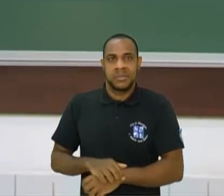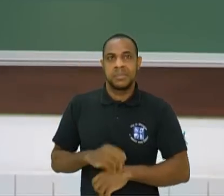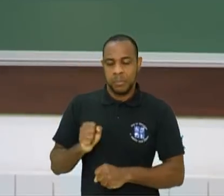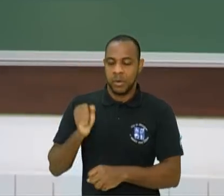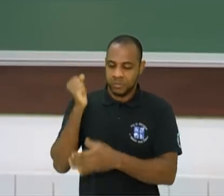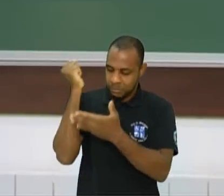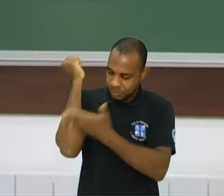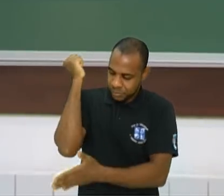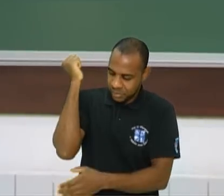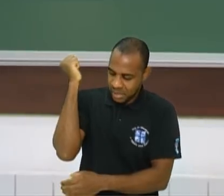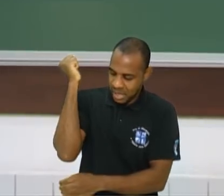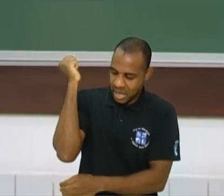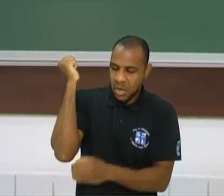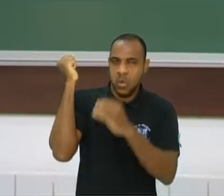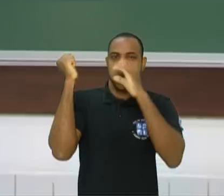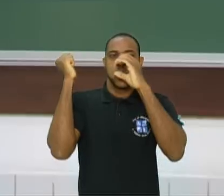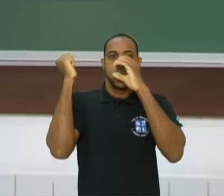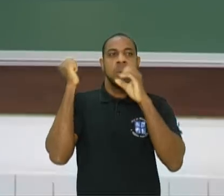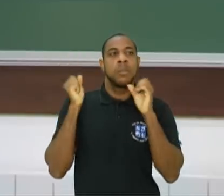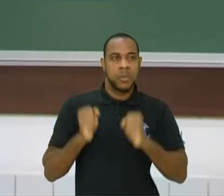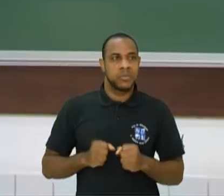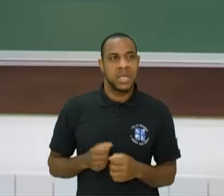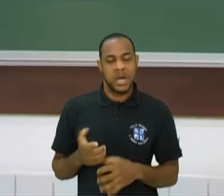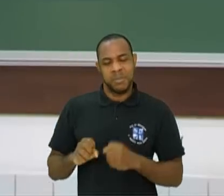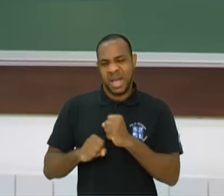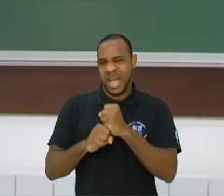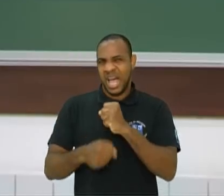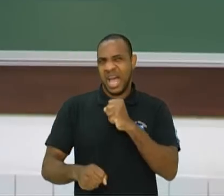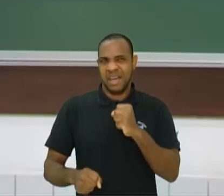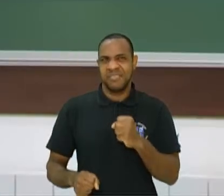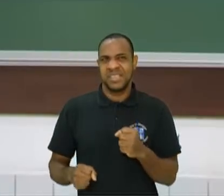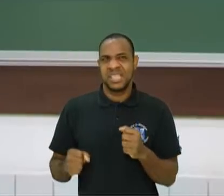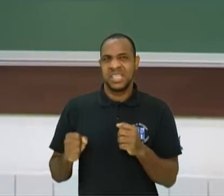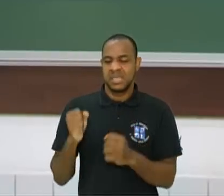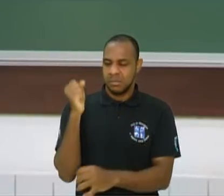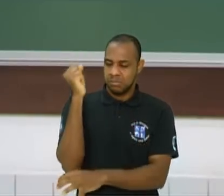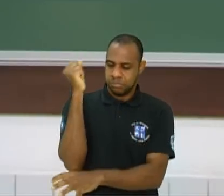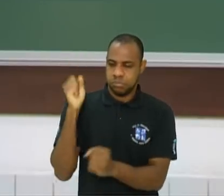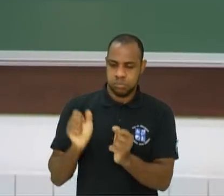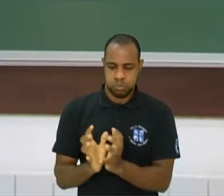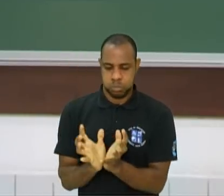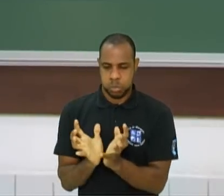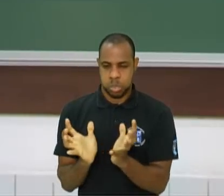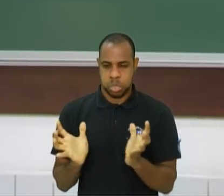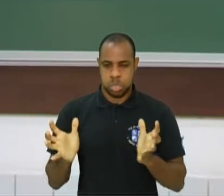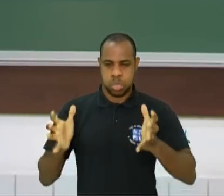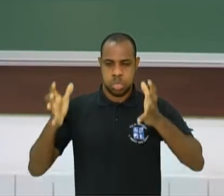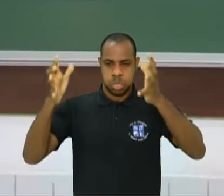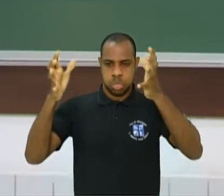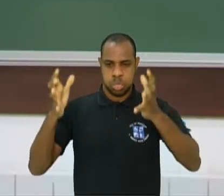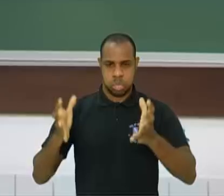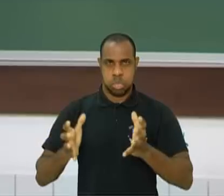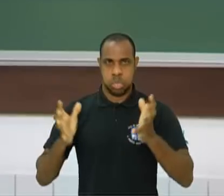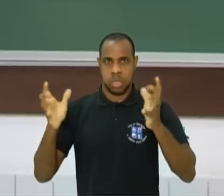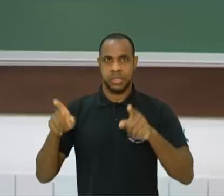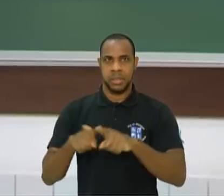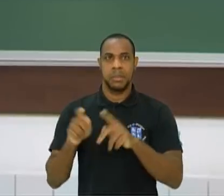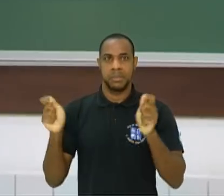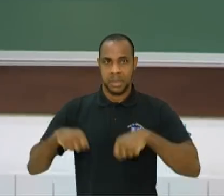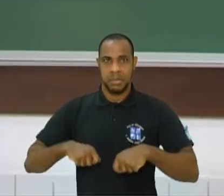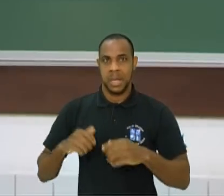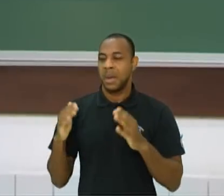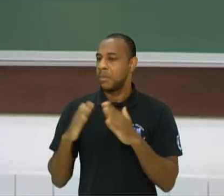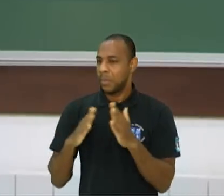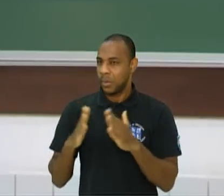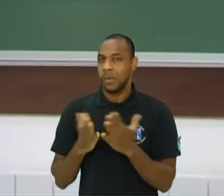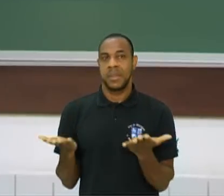sua sede. Mas ele também, como ela é uma árvore grande, né? Vocês viram o tamanho do tronco, também pode servir de moradia. Então, além